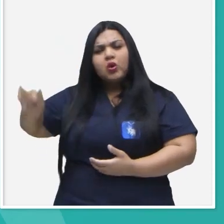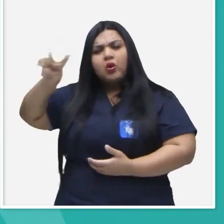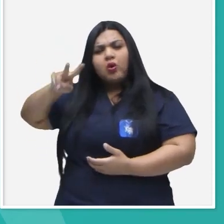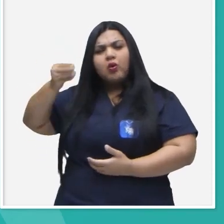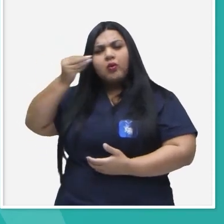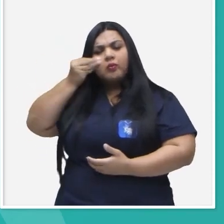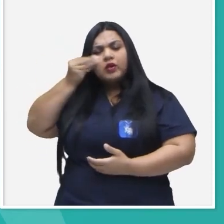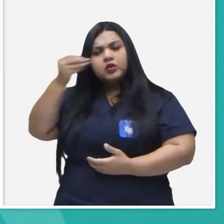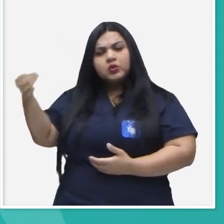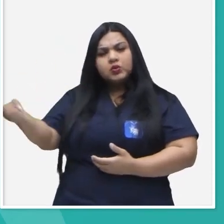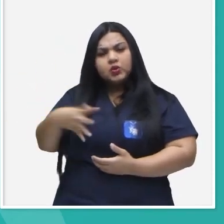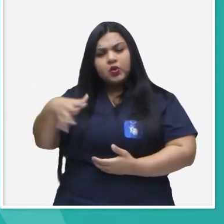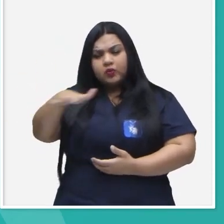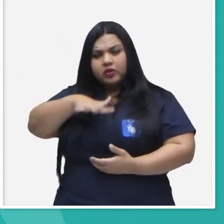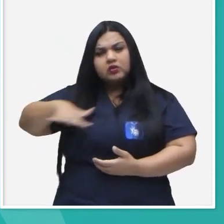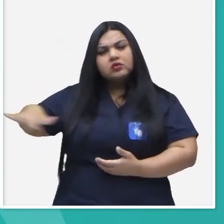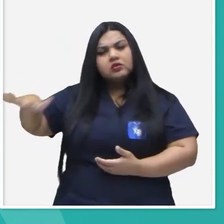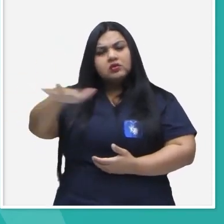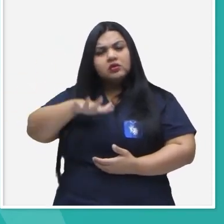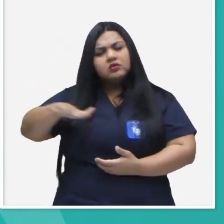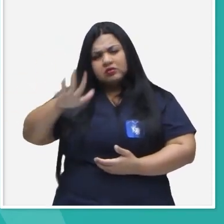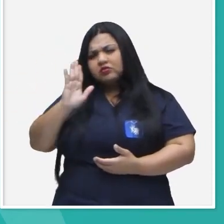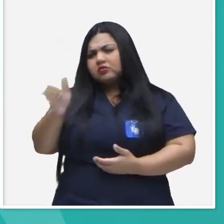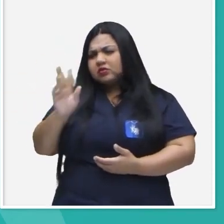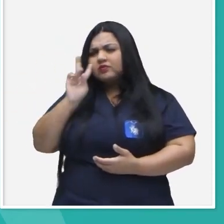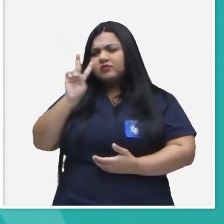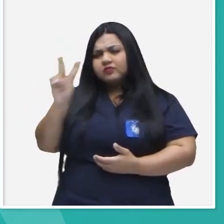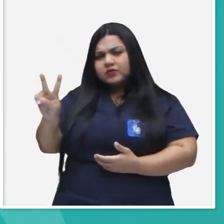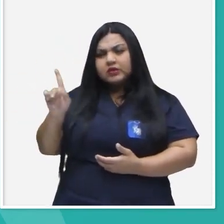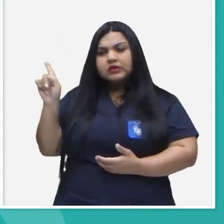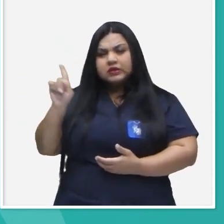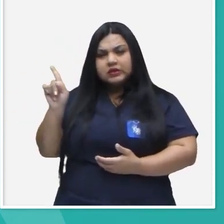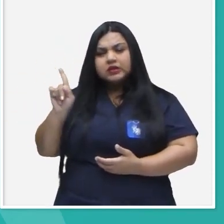nosso novo cenário, né? Nós já passamos por aqui na